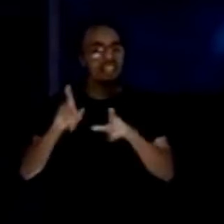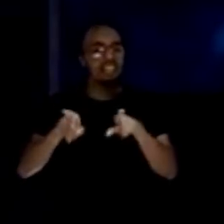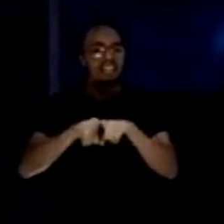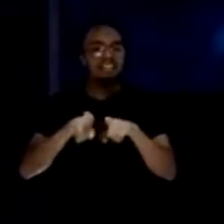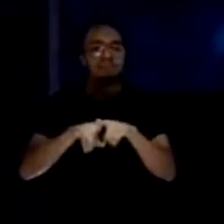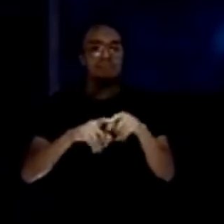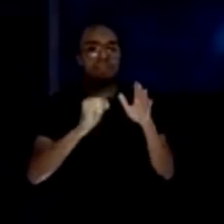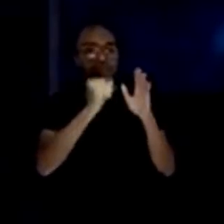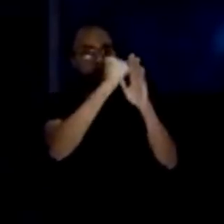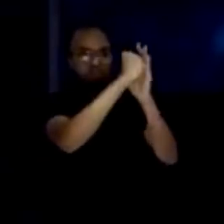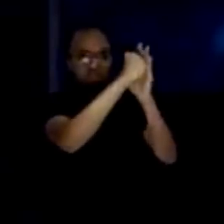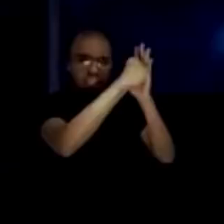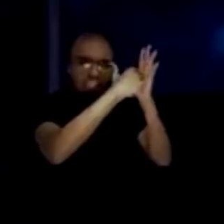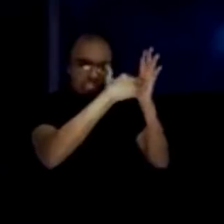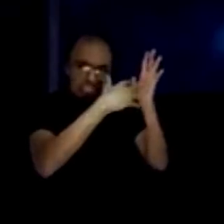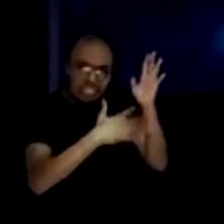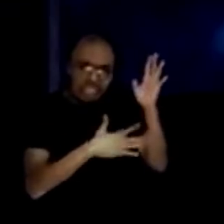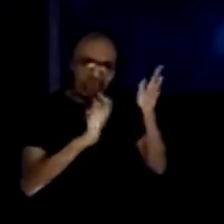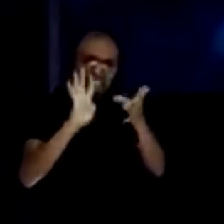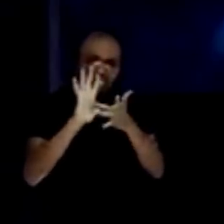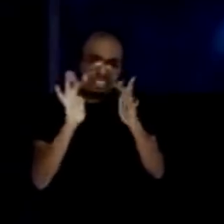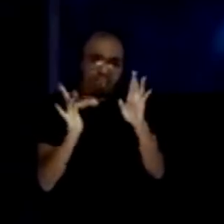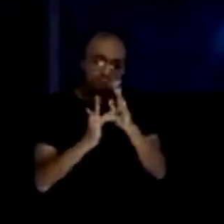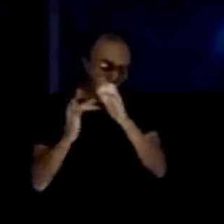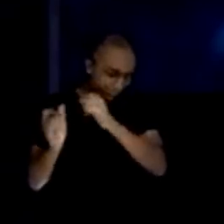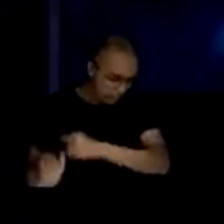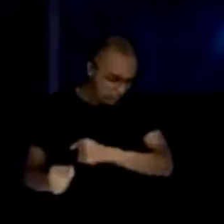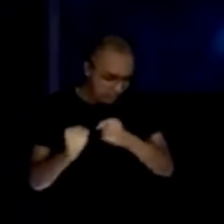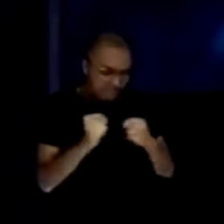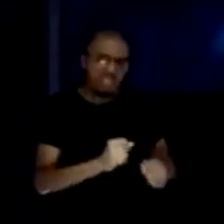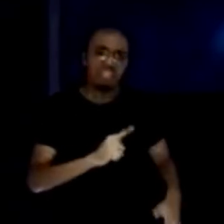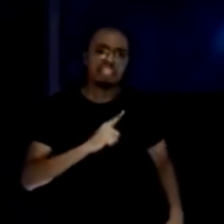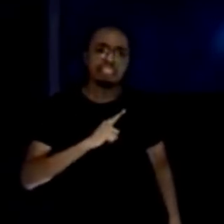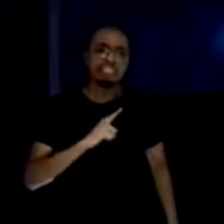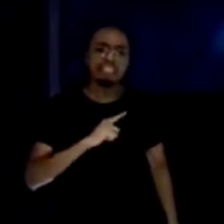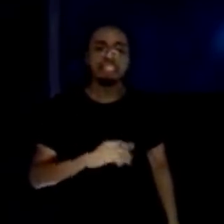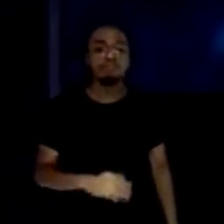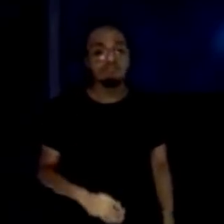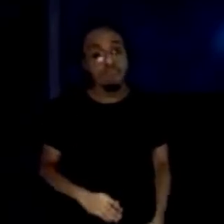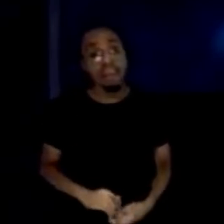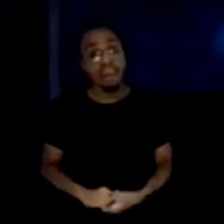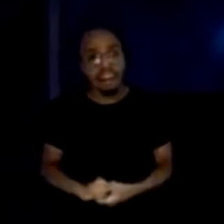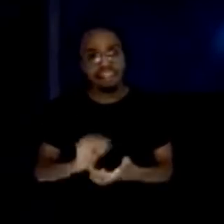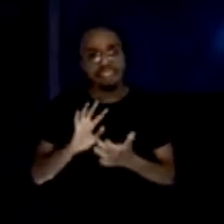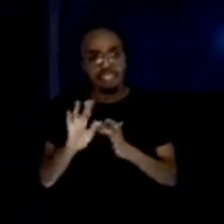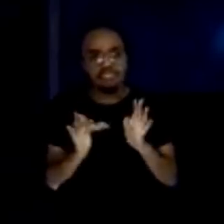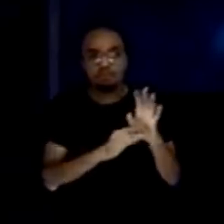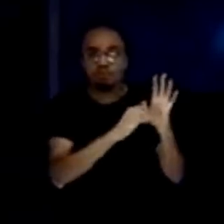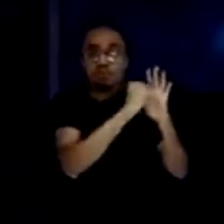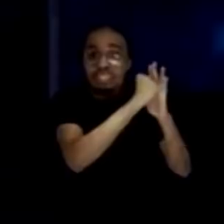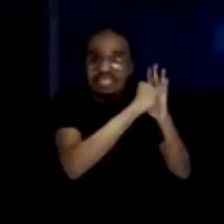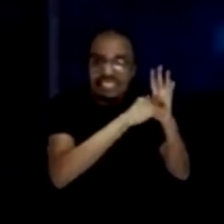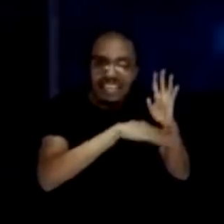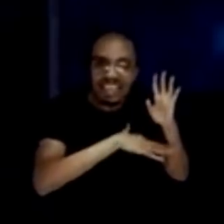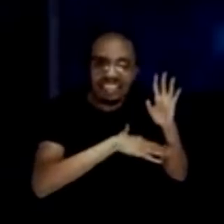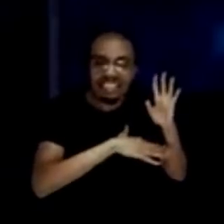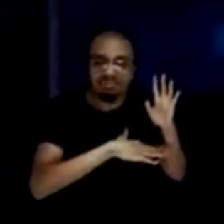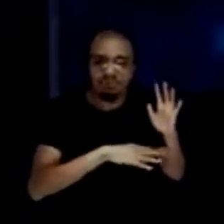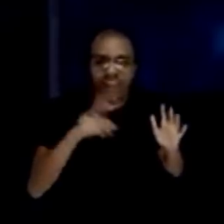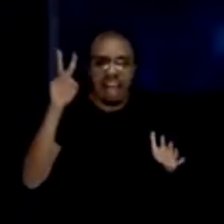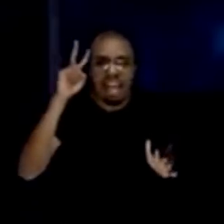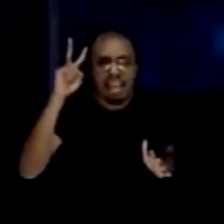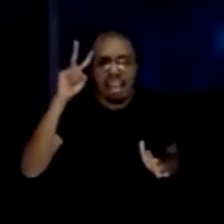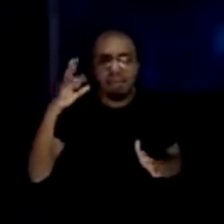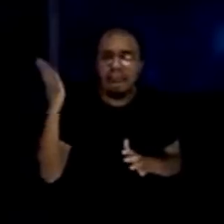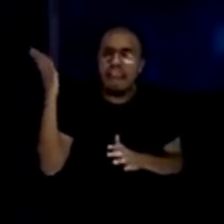souber absolutamente nada para dizer, e tem momentos tão terríveis, com pessoas tão terríveis, que a gente nem pode abrir a boca, mas coloque a mão